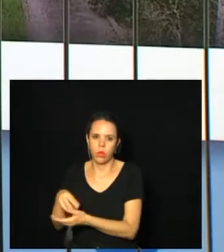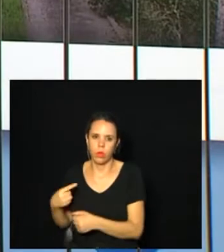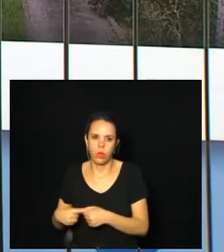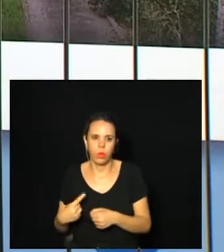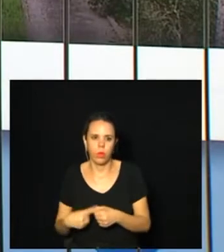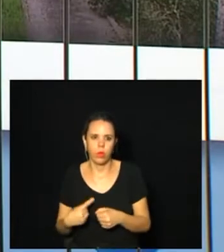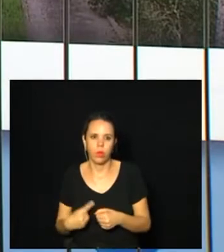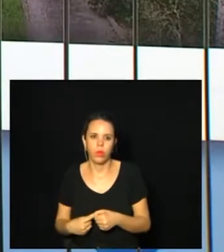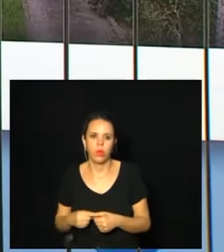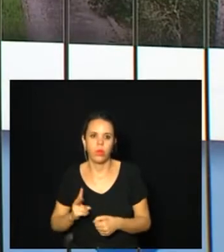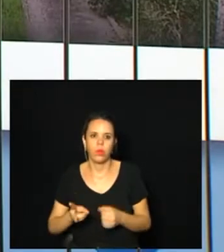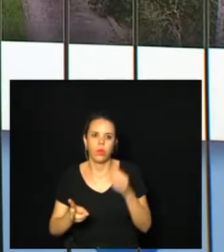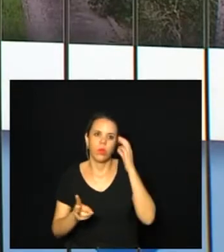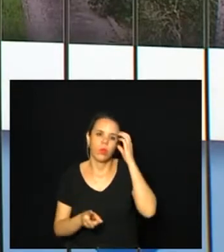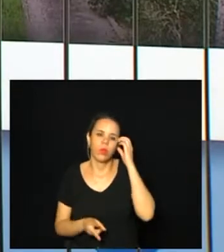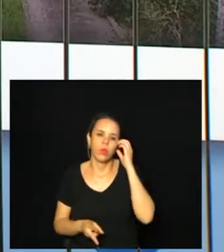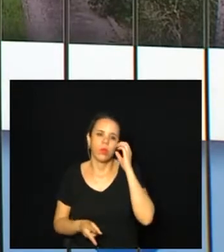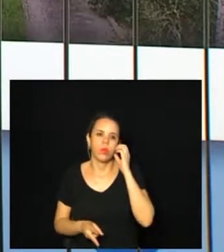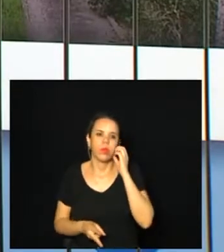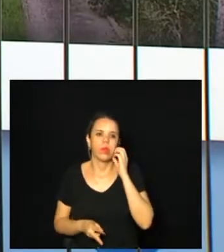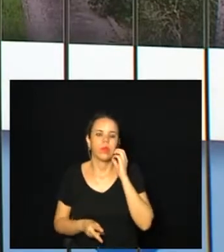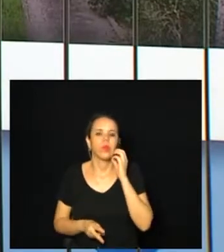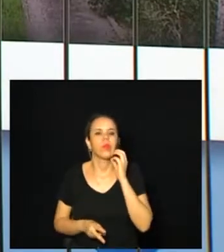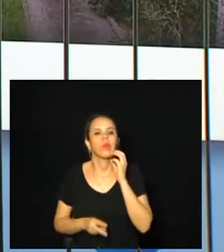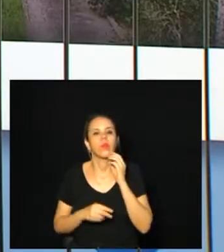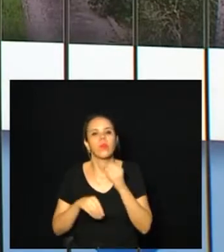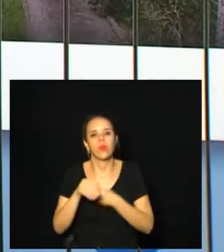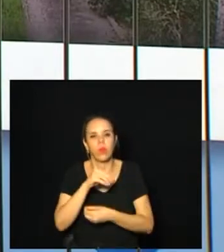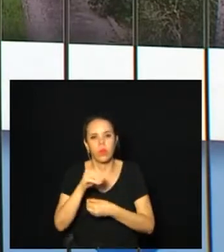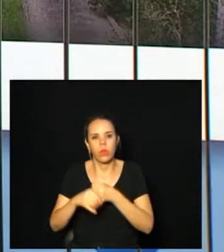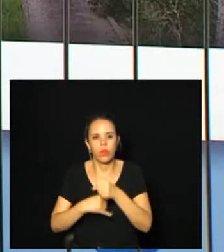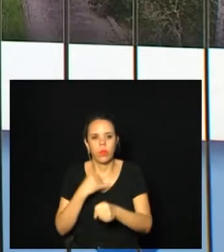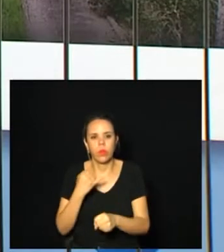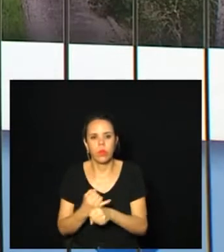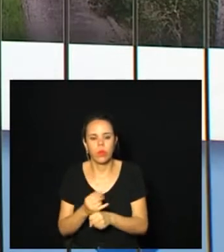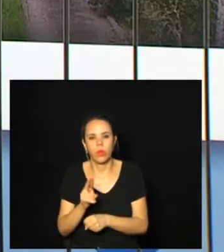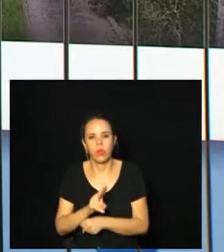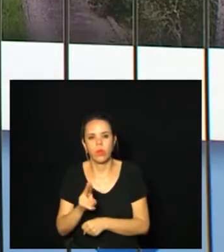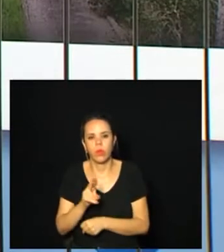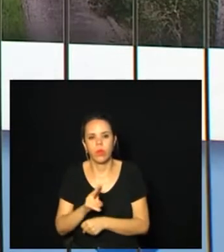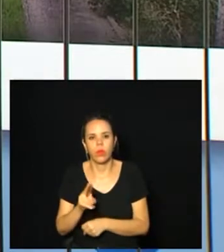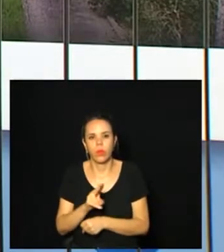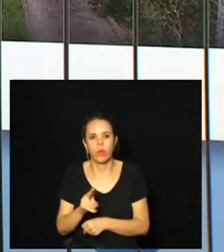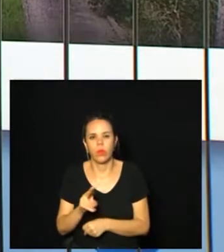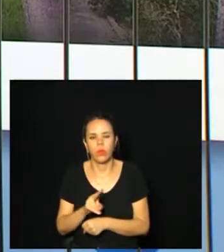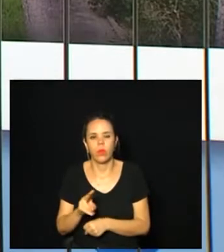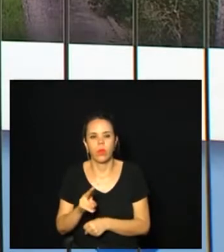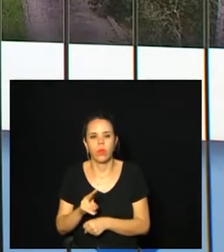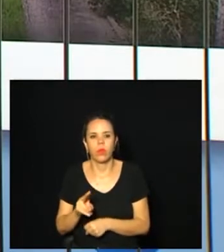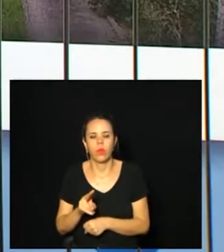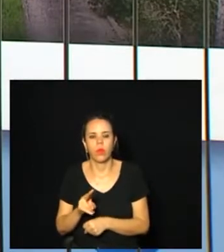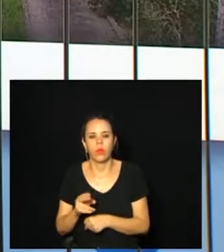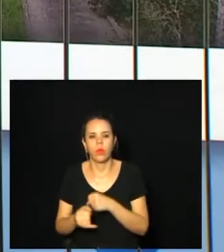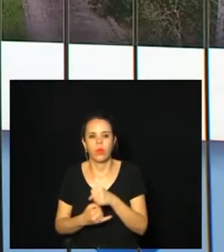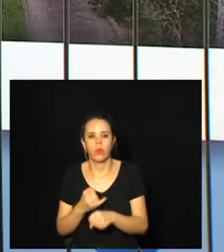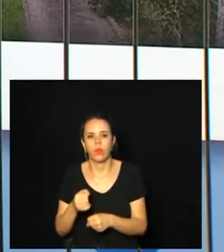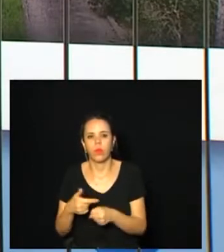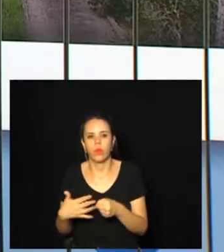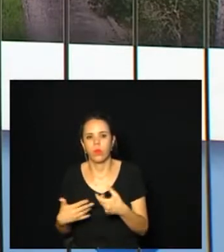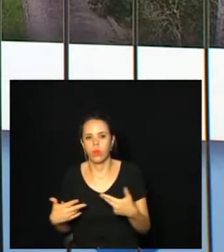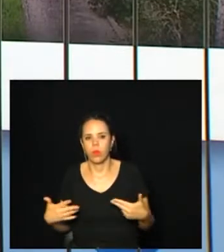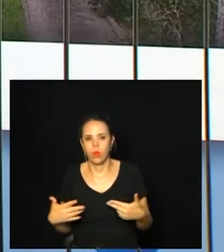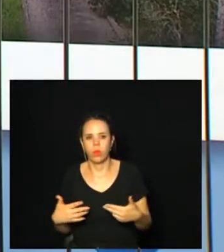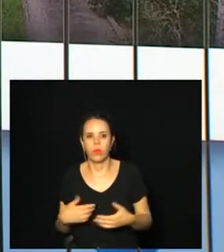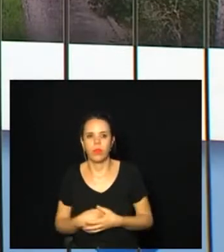municipal continuam no formato híbrido. Aqueles alunos que estão usando aí as redes, o Google Class e